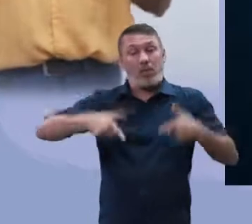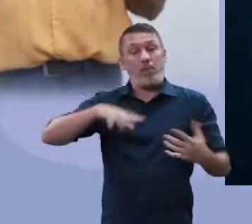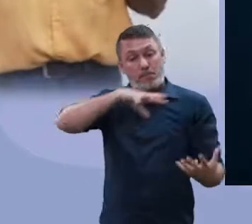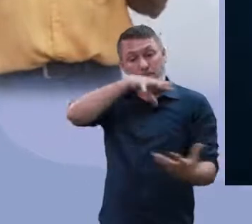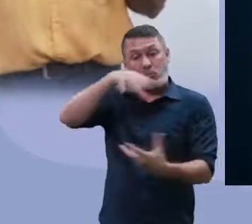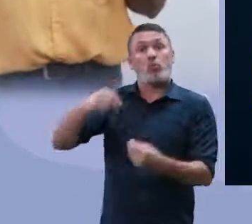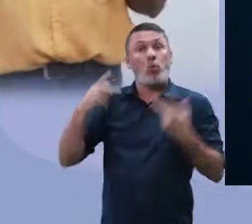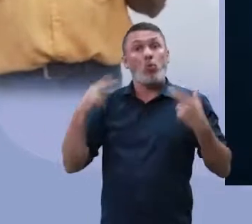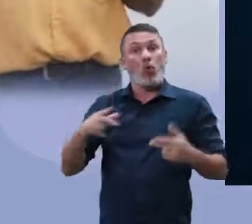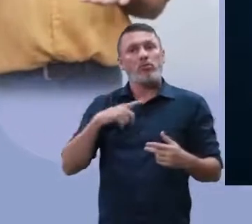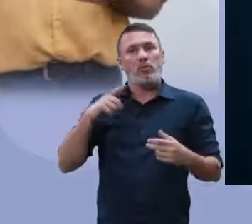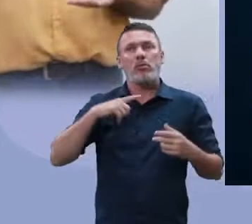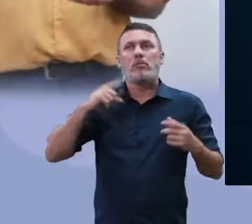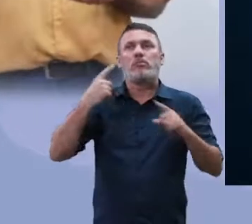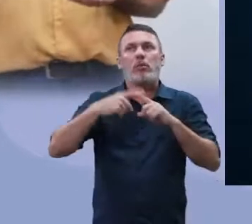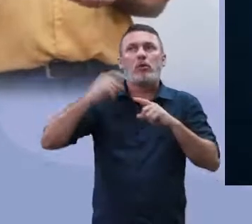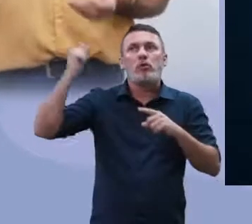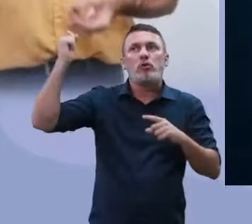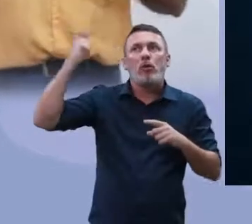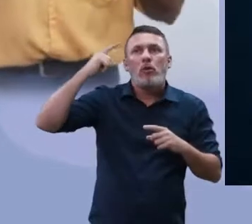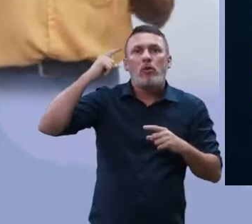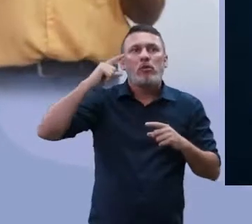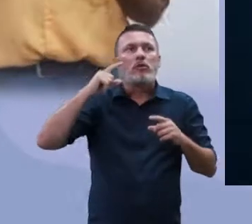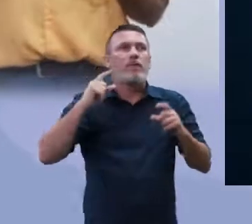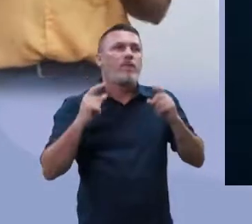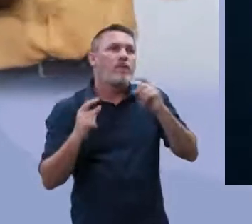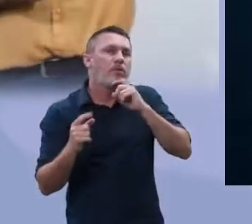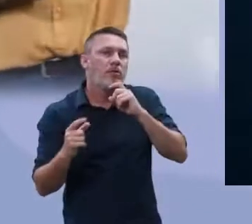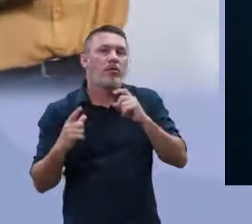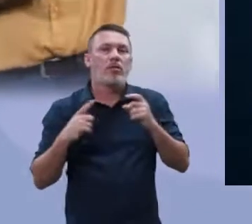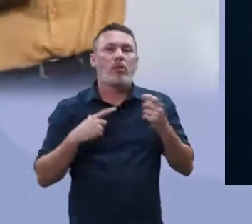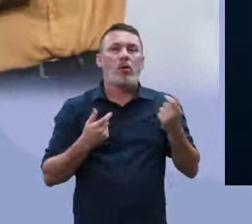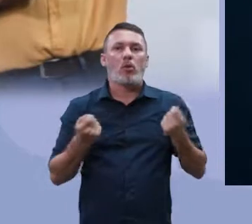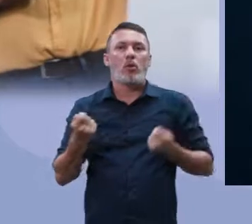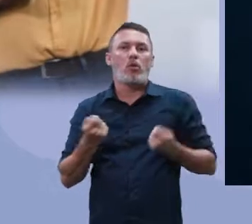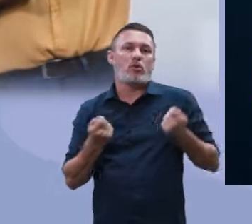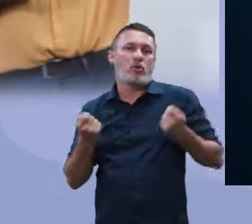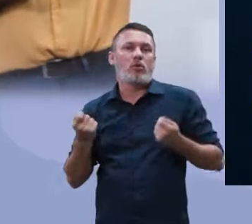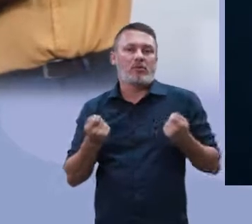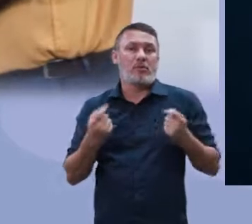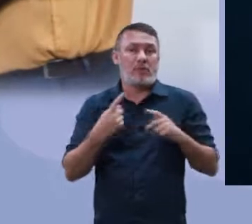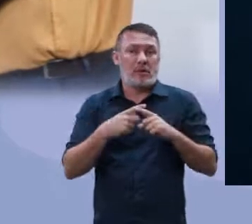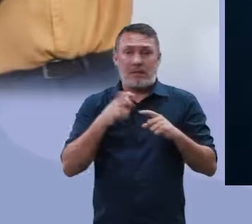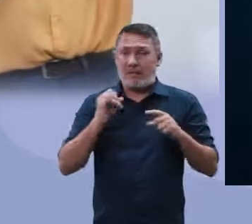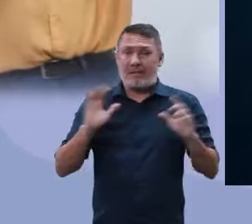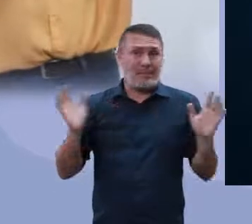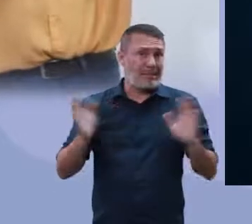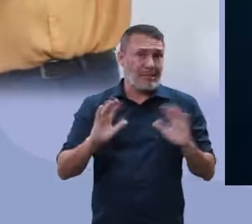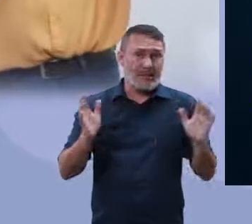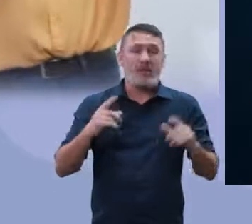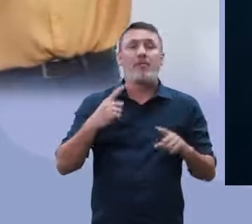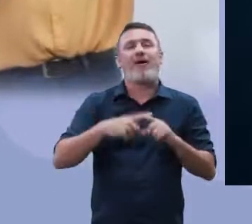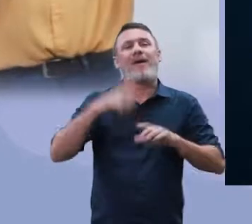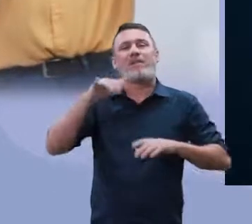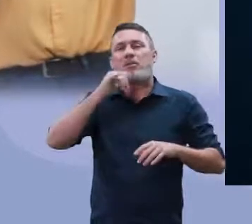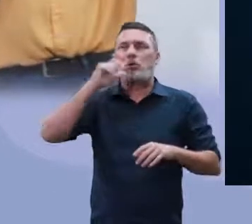ela preserva essa temperatura, uma vez que a radiação